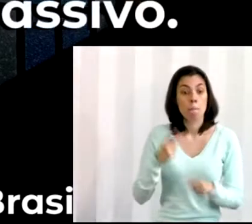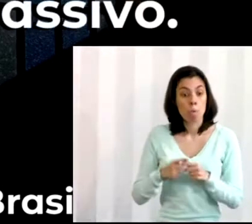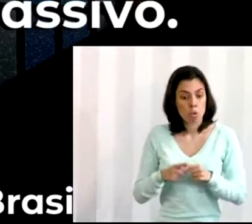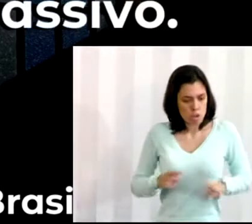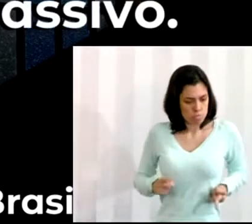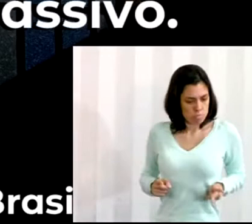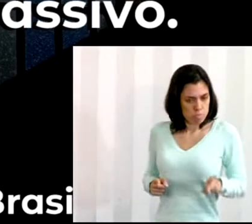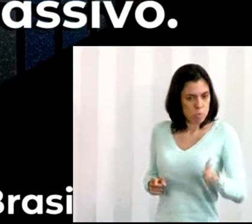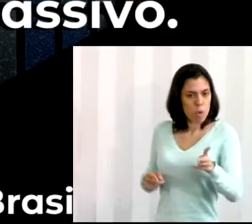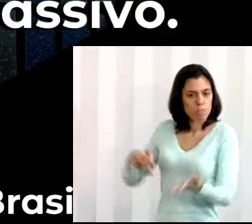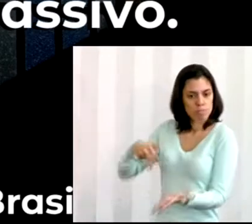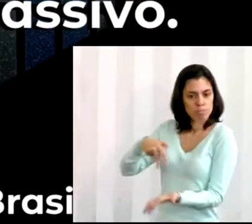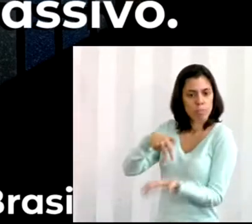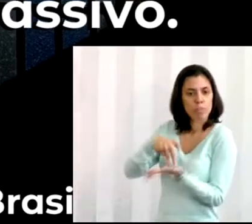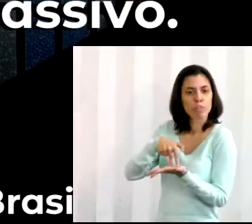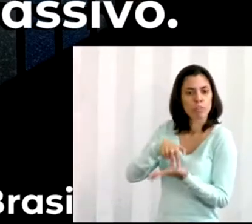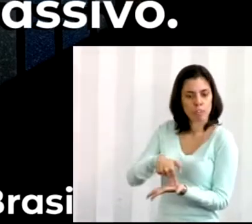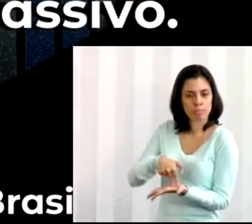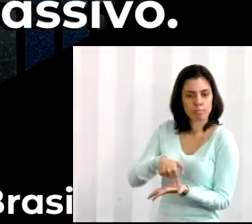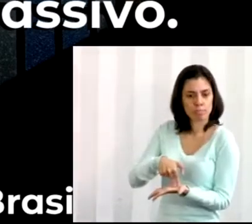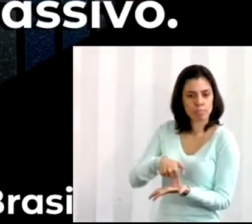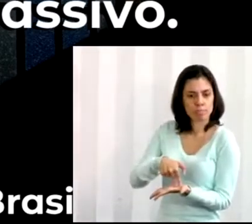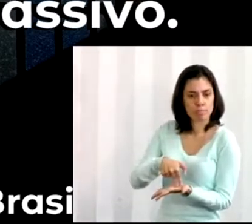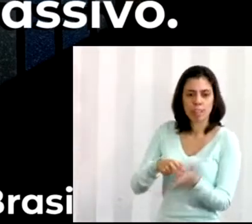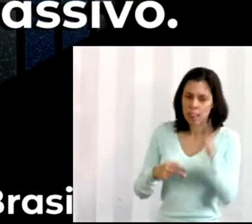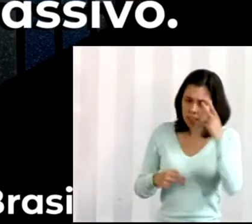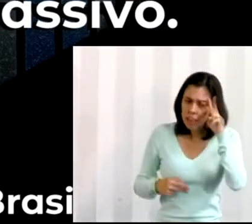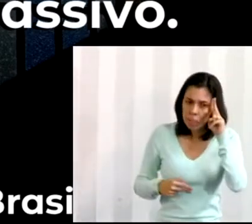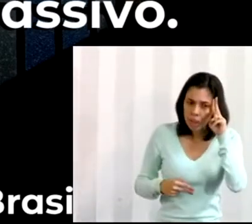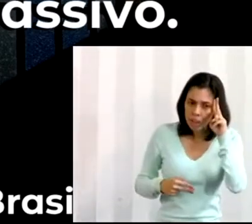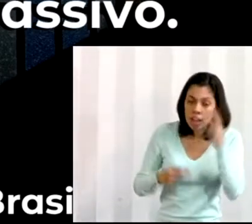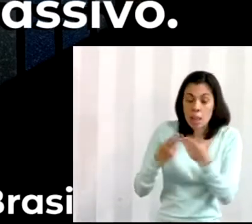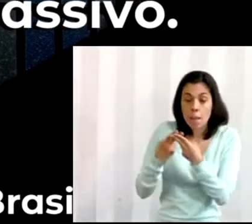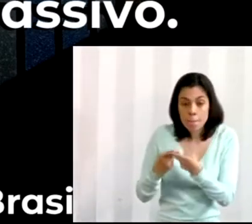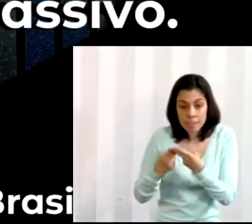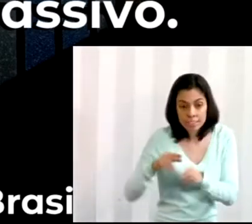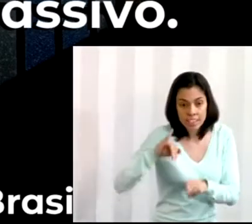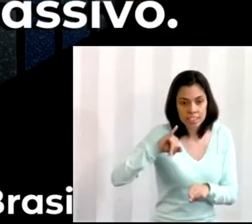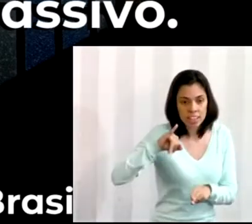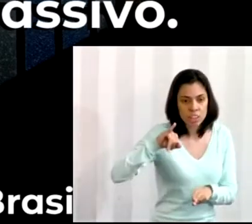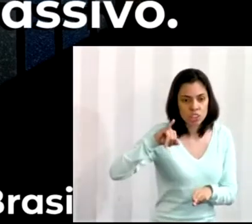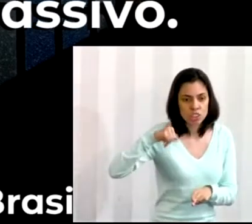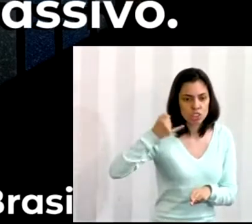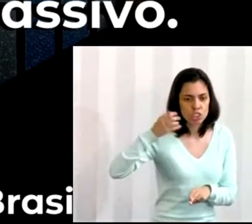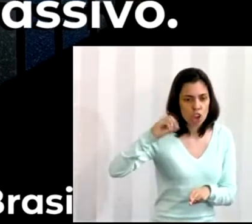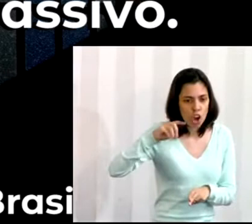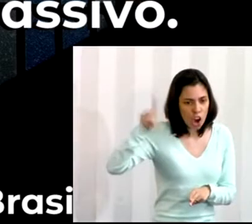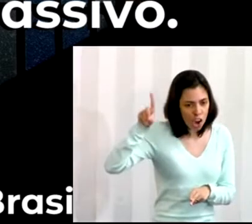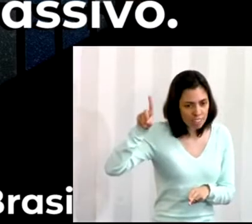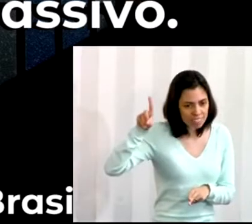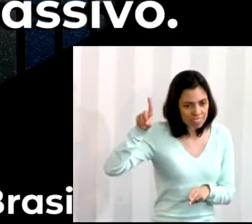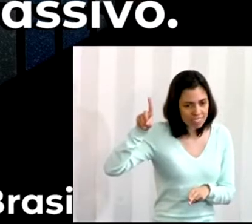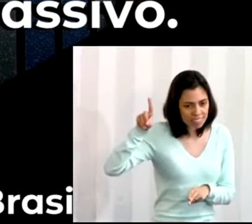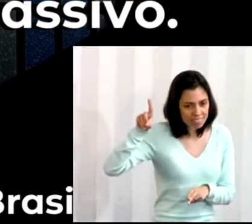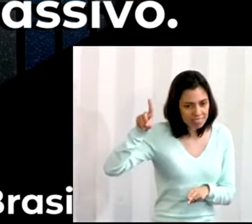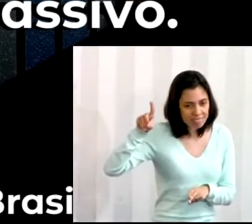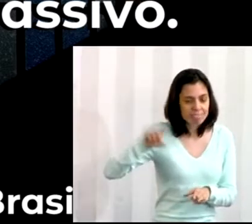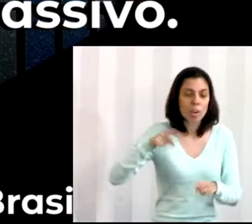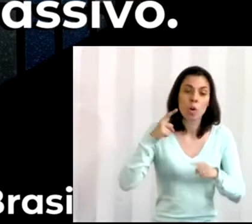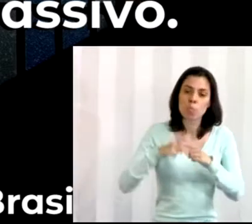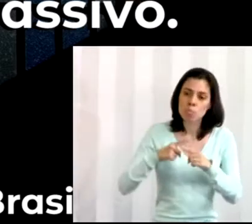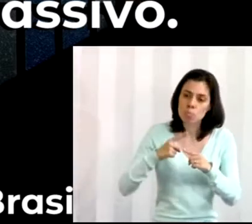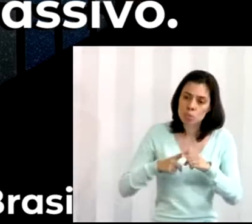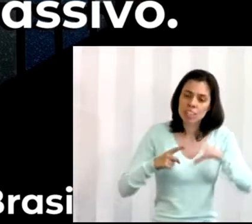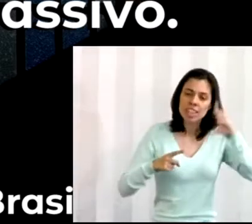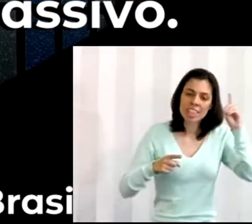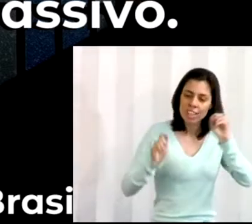firmes. Tendes ouvido da paciência de Jó, e vistes que fim o Senhor lhe deu, porque o Senhor